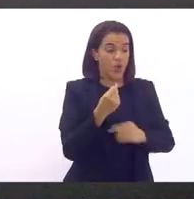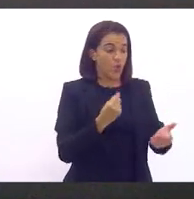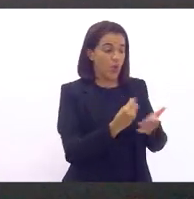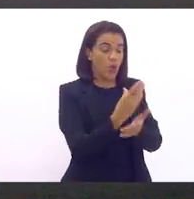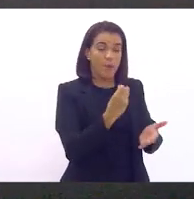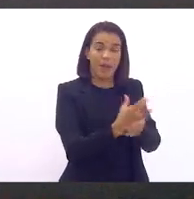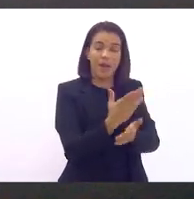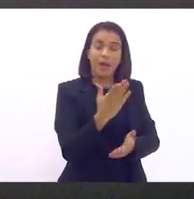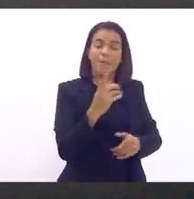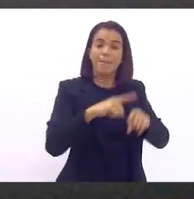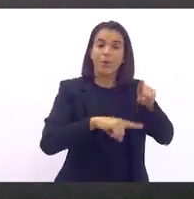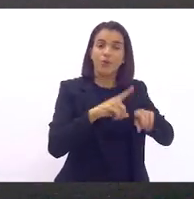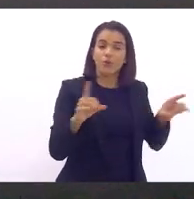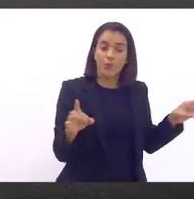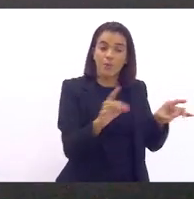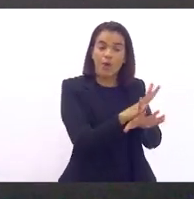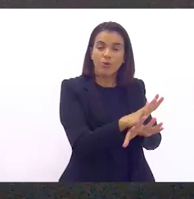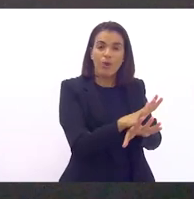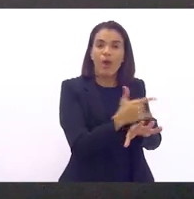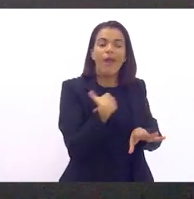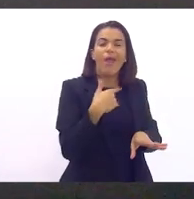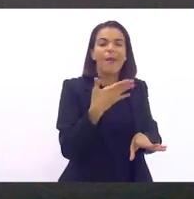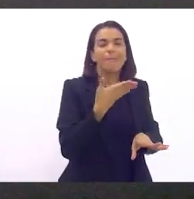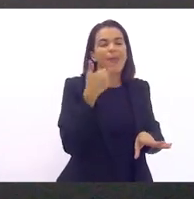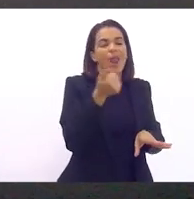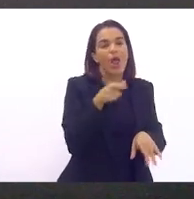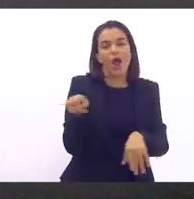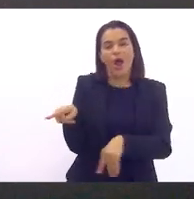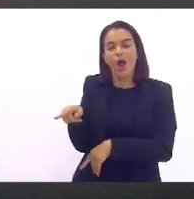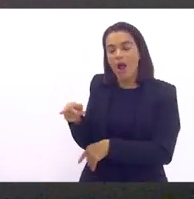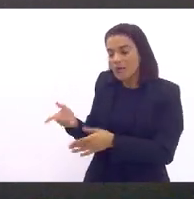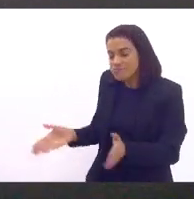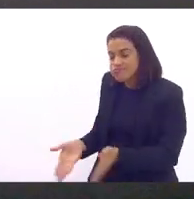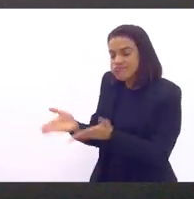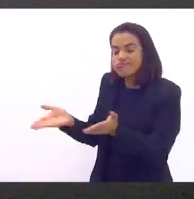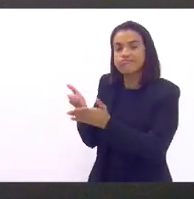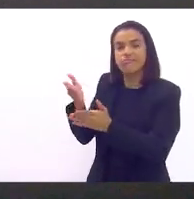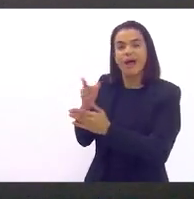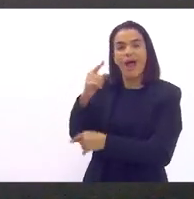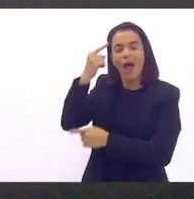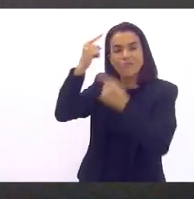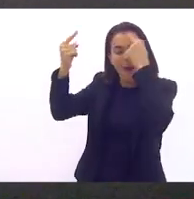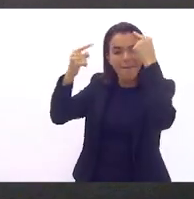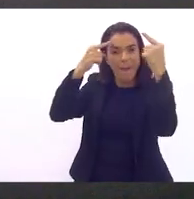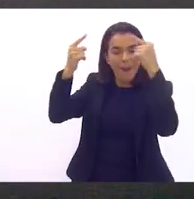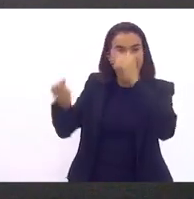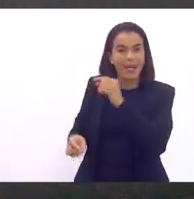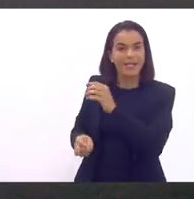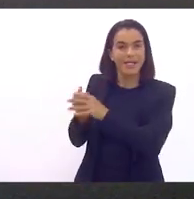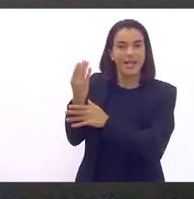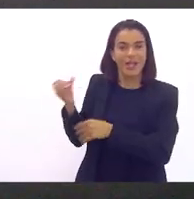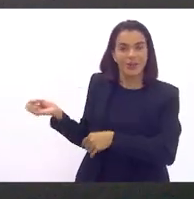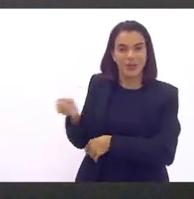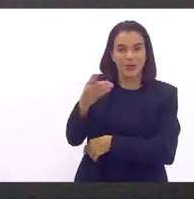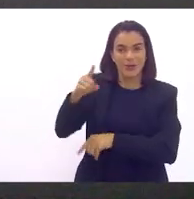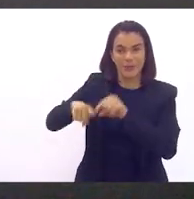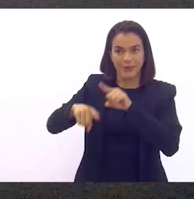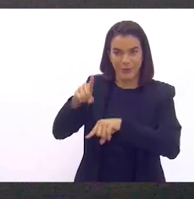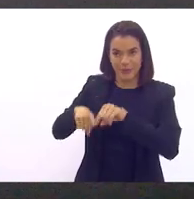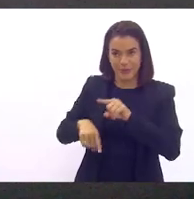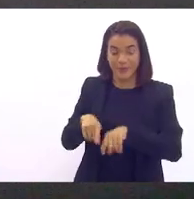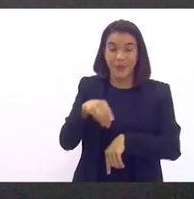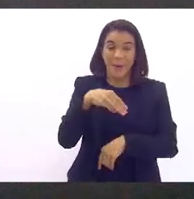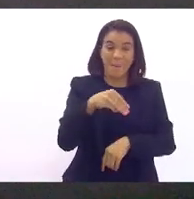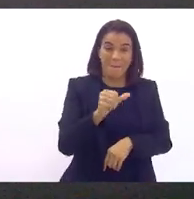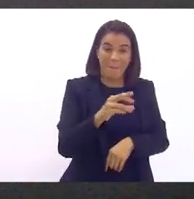feito ele decide ajudar a desenvolver um produto novo para resolver problemas que ele tem reais o est aqui a